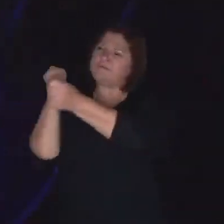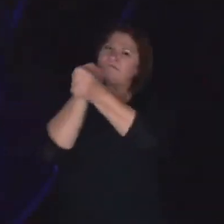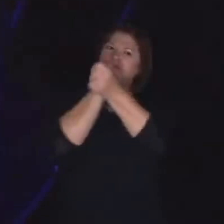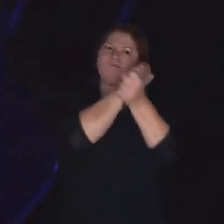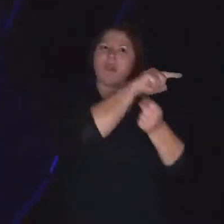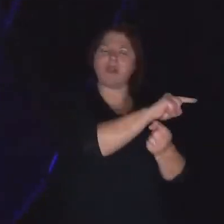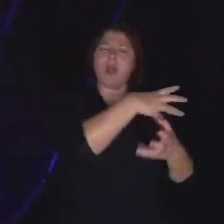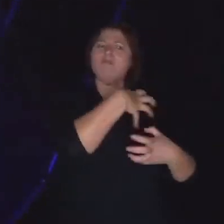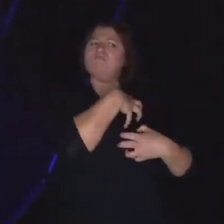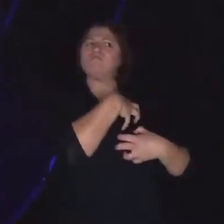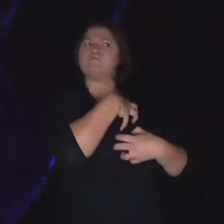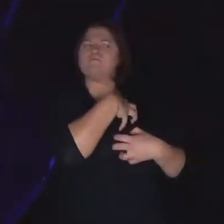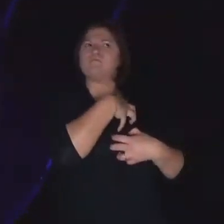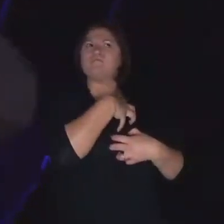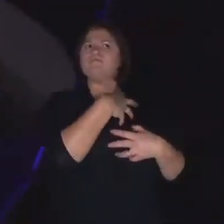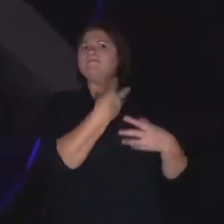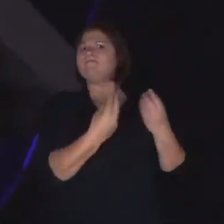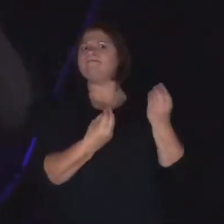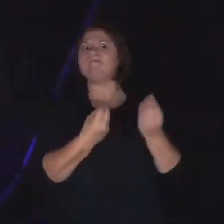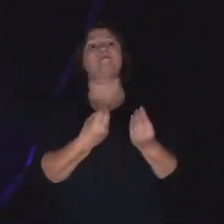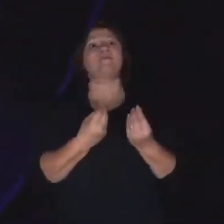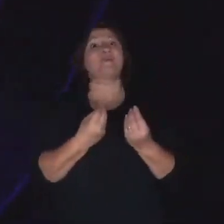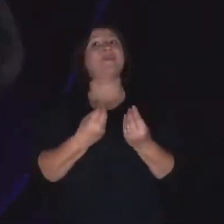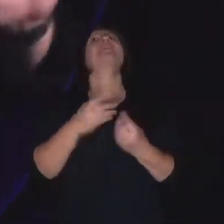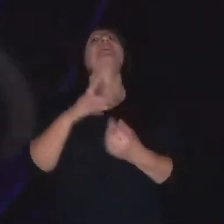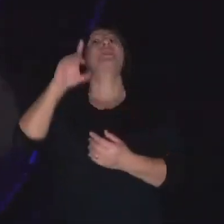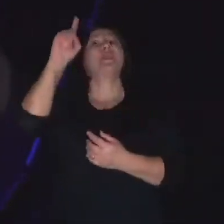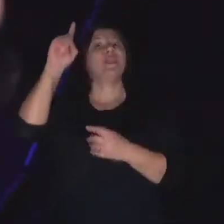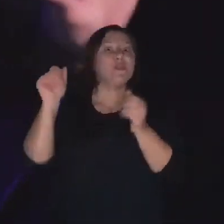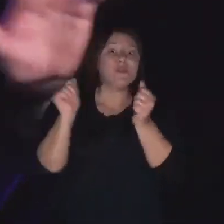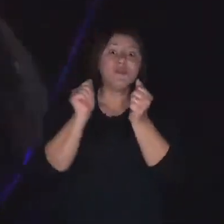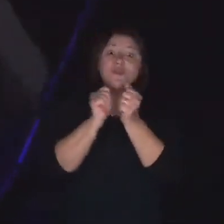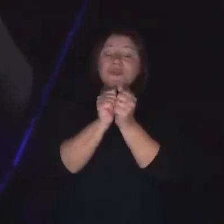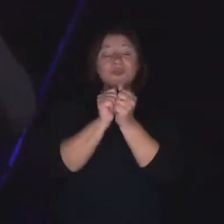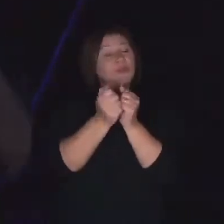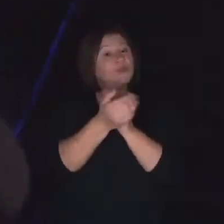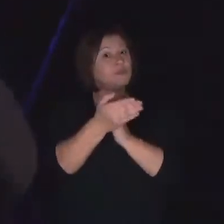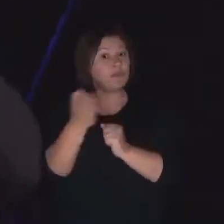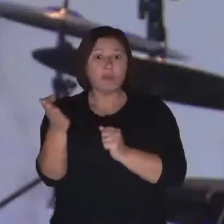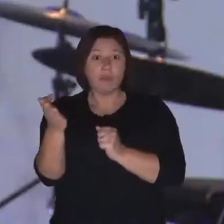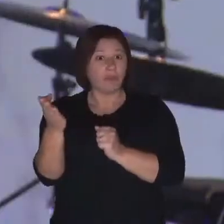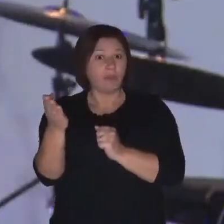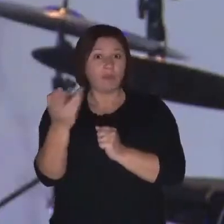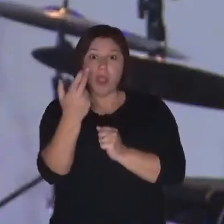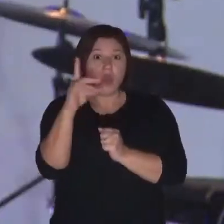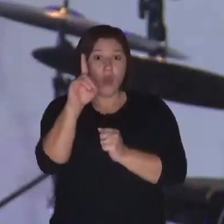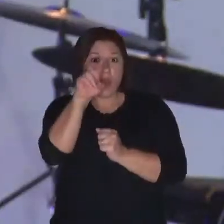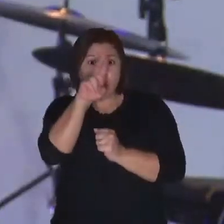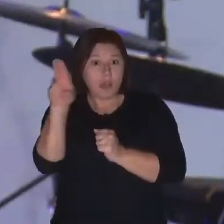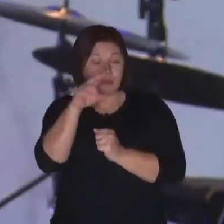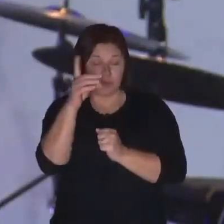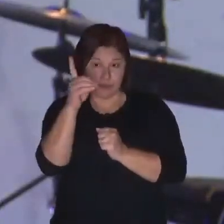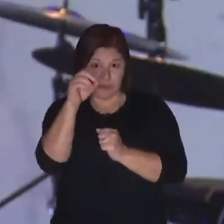Deus estará com a gente dentro da fornalha. Nós não vamos nos render a leões babilônicos. Não. Maior é aquele que está em